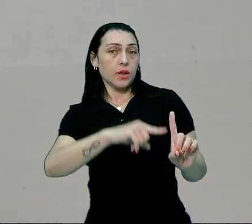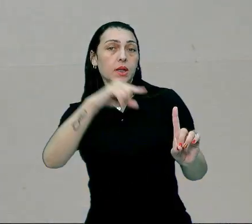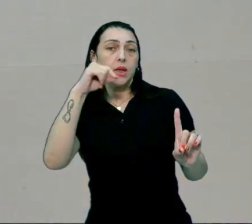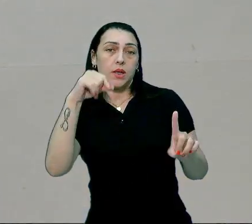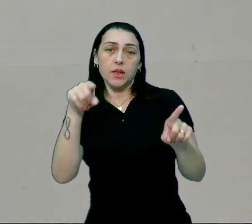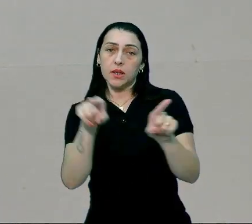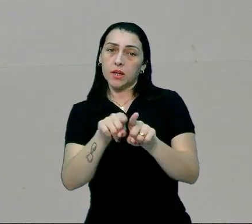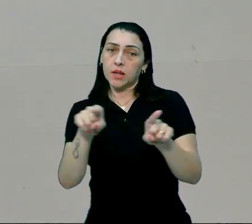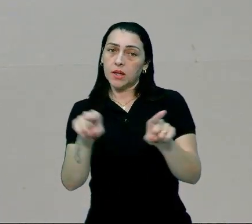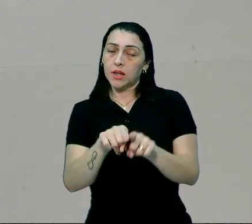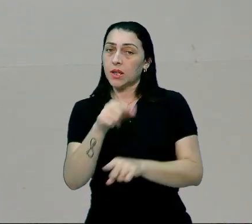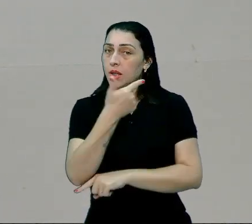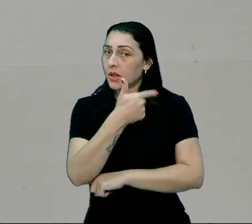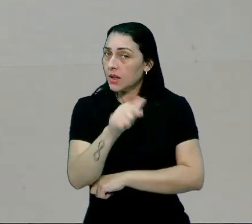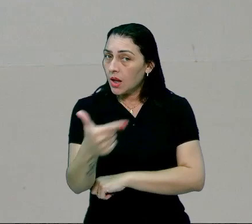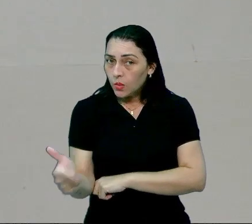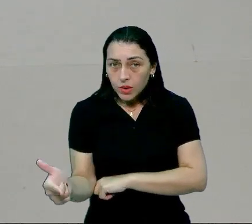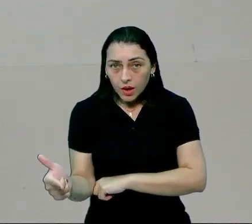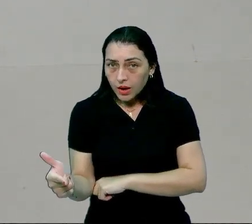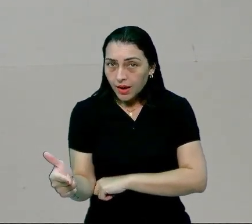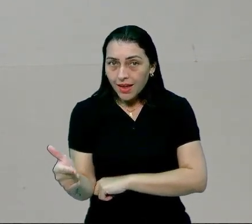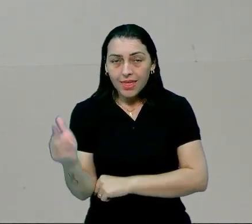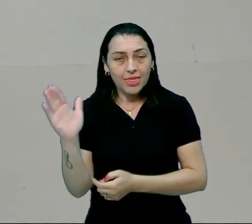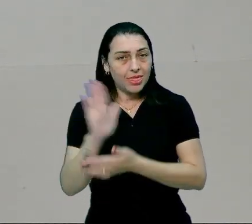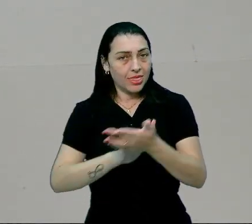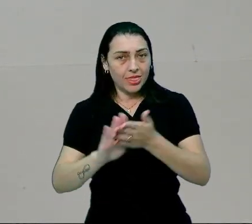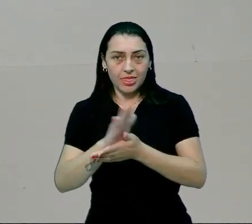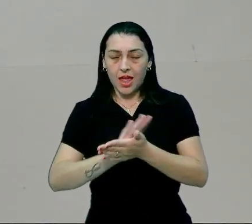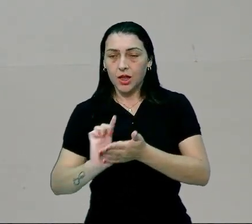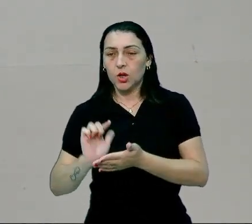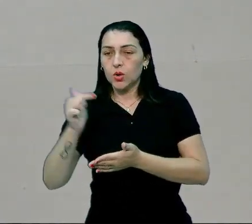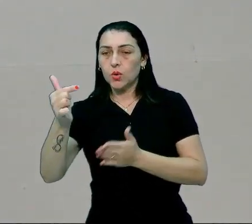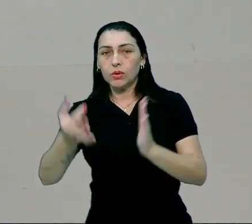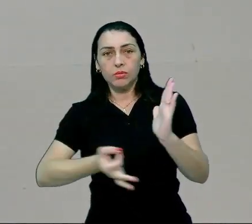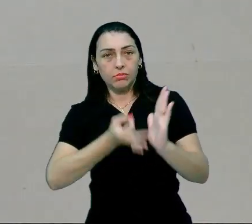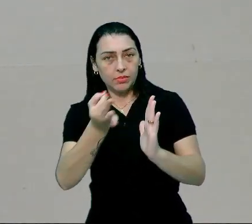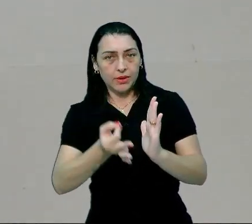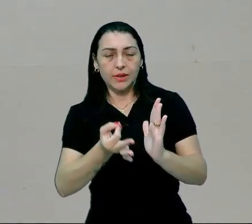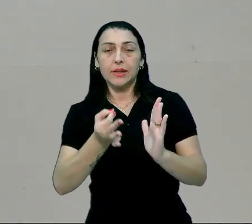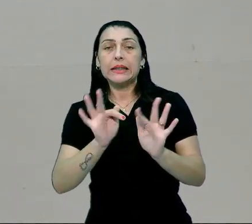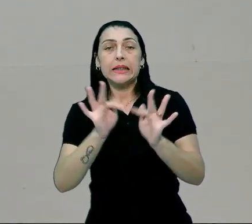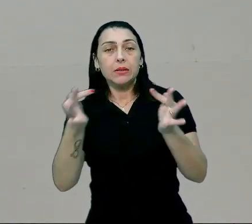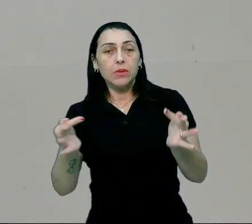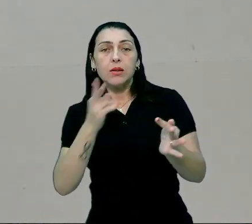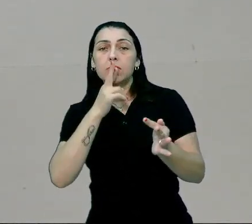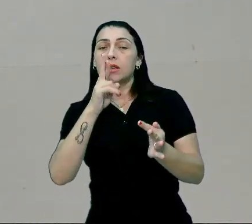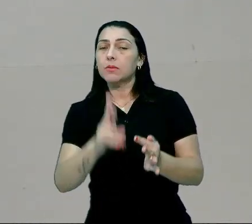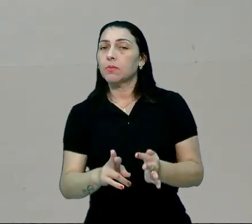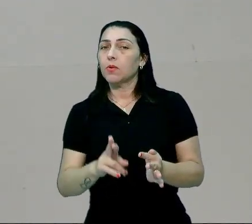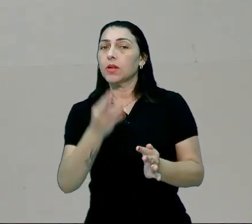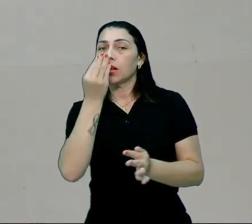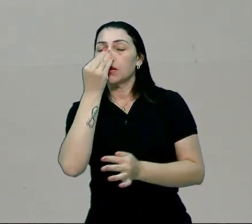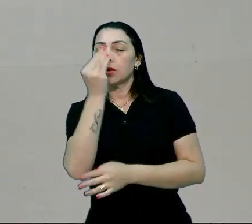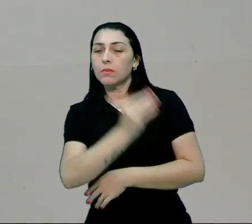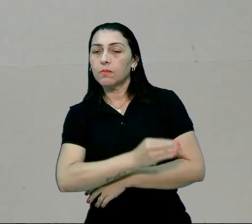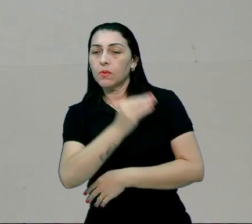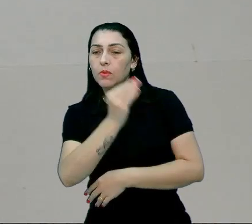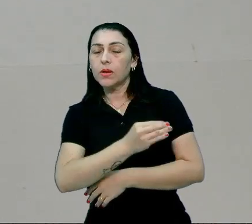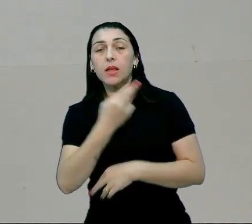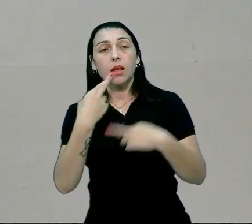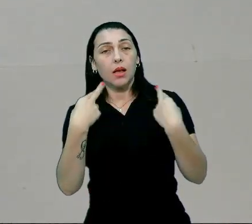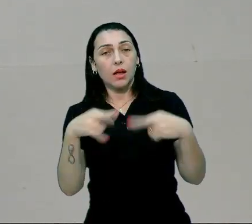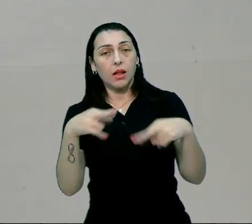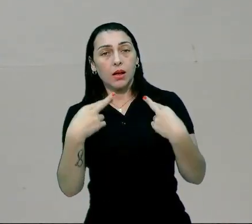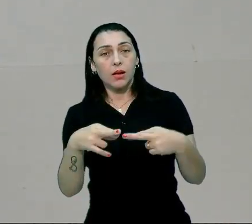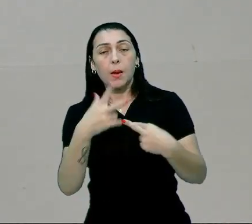clientes. Não existe uma contra-argumentação. Pelo contrário, eles simplesmente nem respondem, eles ignoram esse tipo de